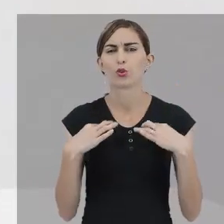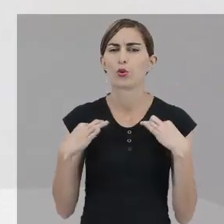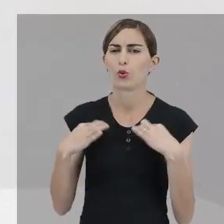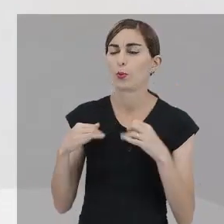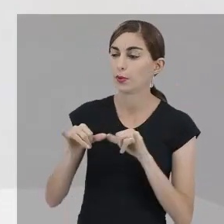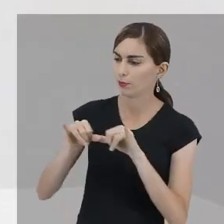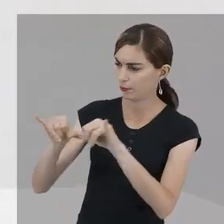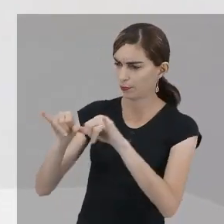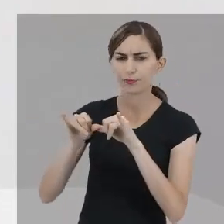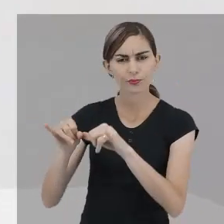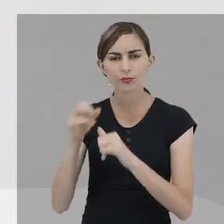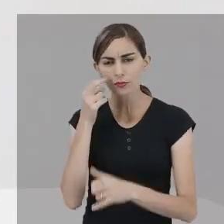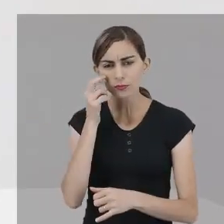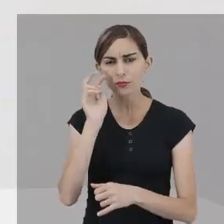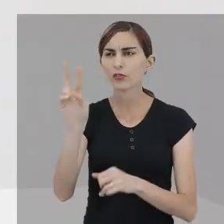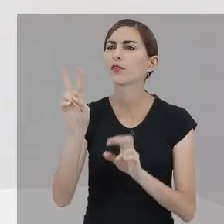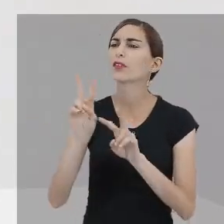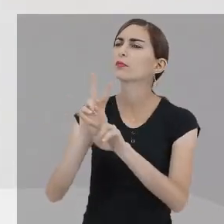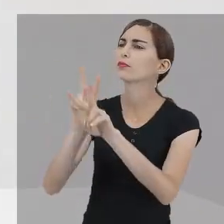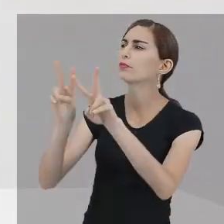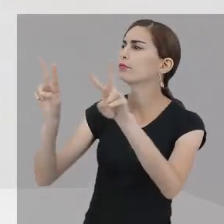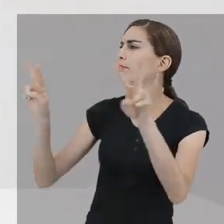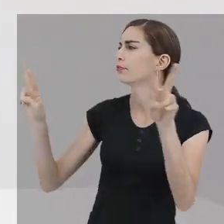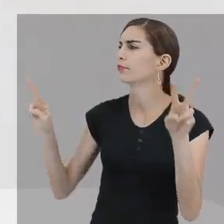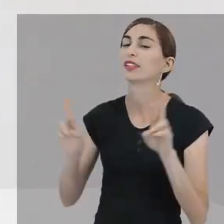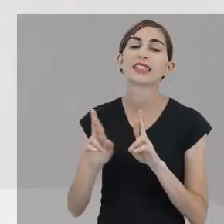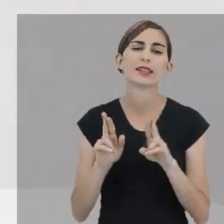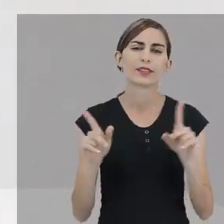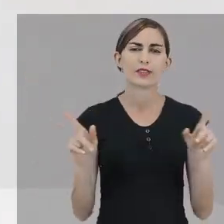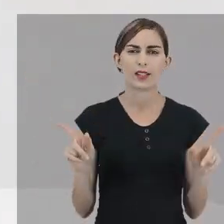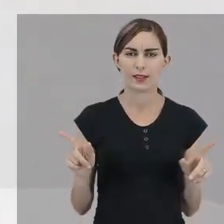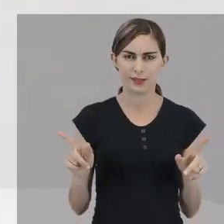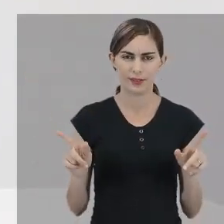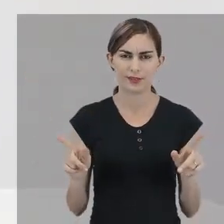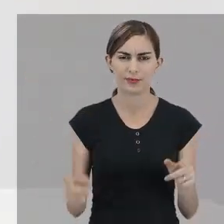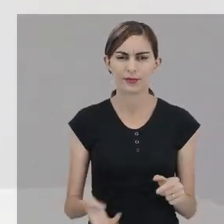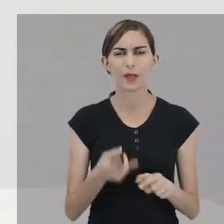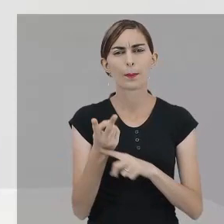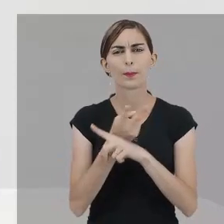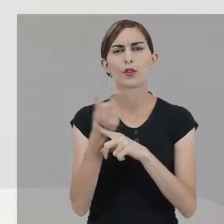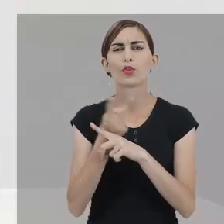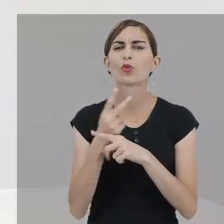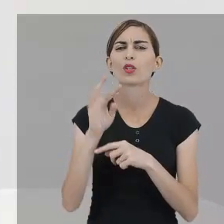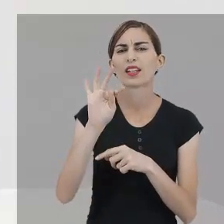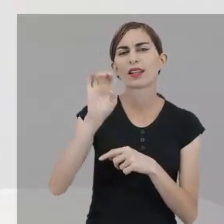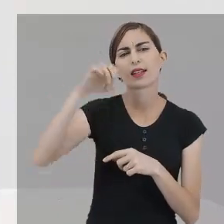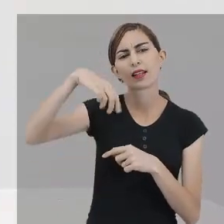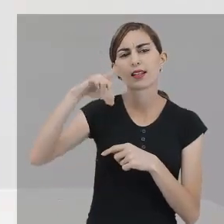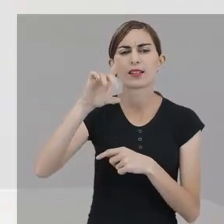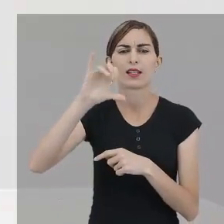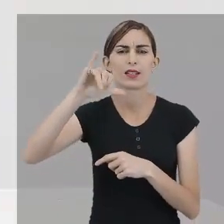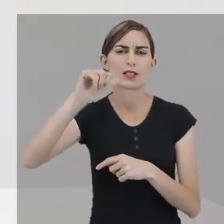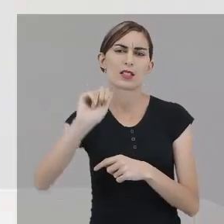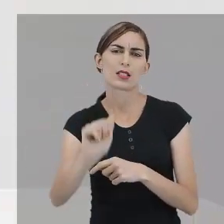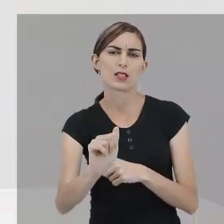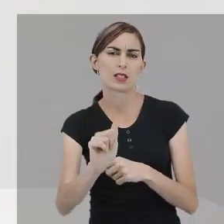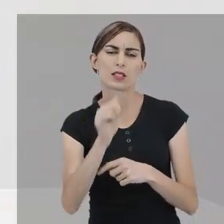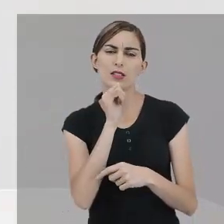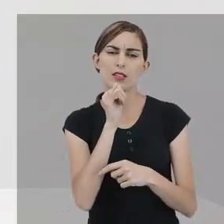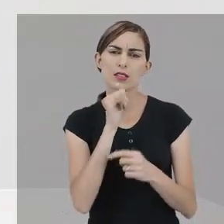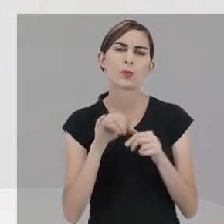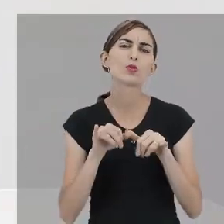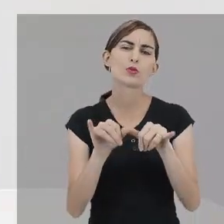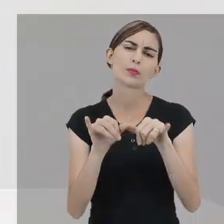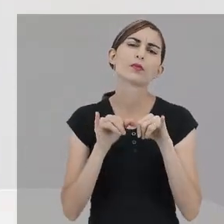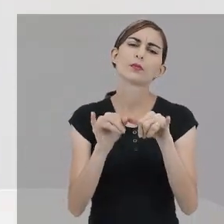roupa, um supermercado, e olhem de uma forma diferente para os produtos. Procurem ver quais são as tendências. Quais são as tendências,